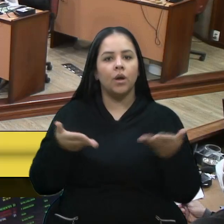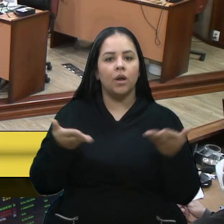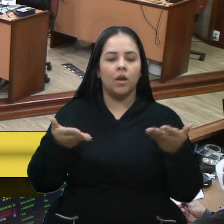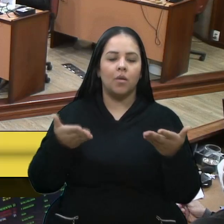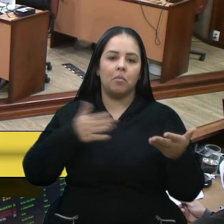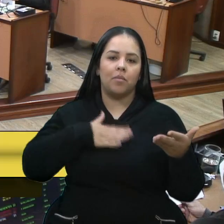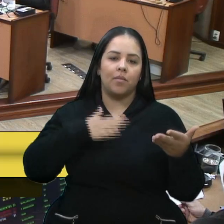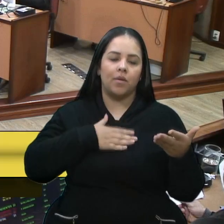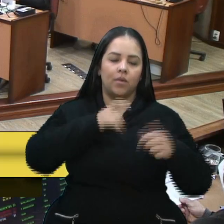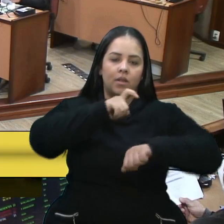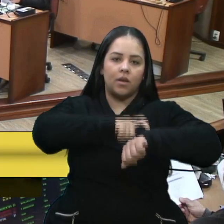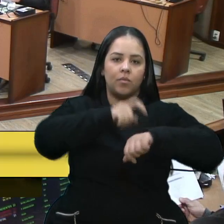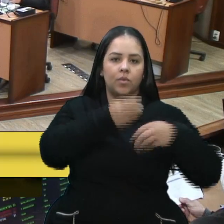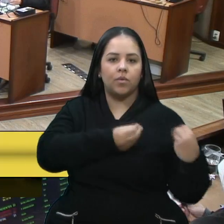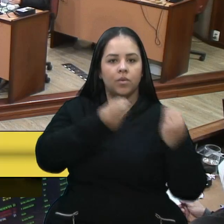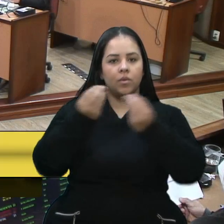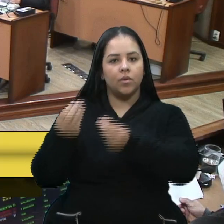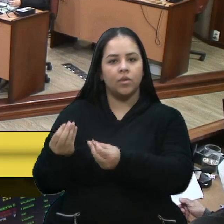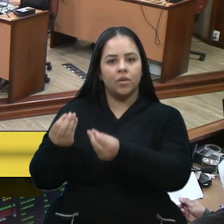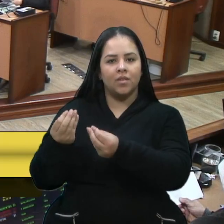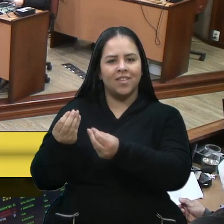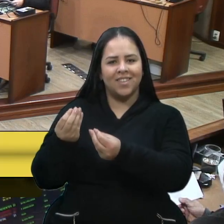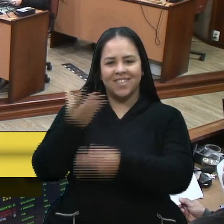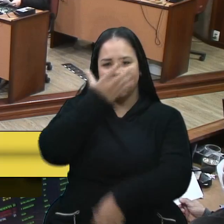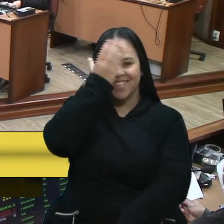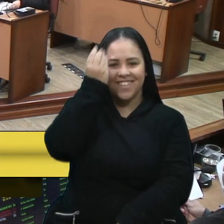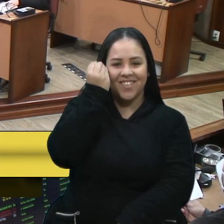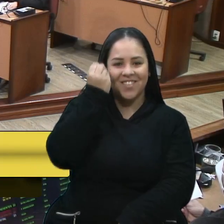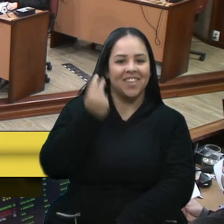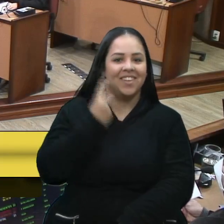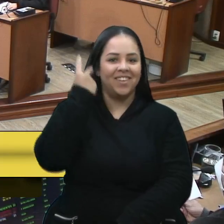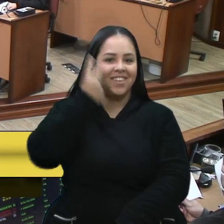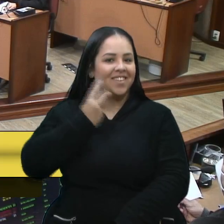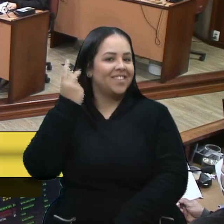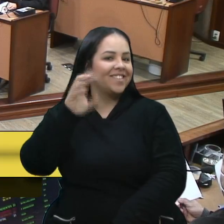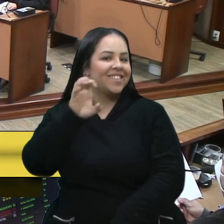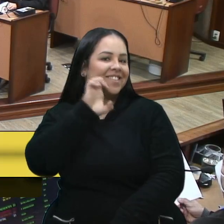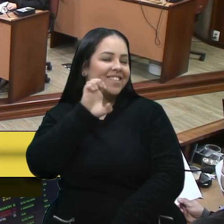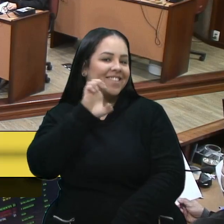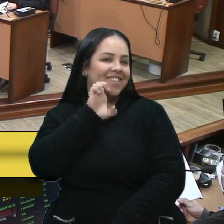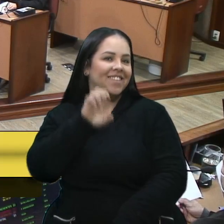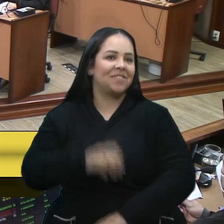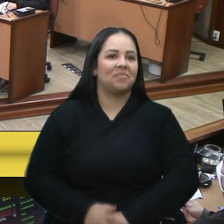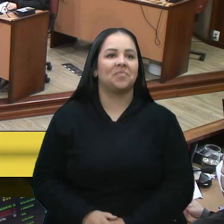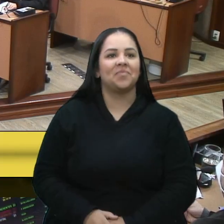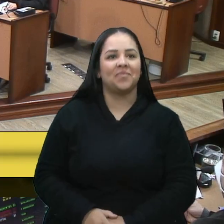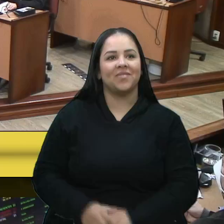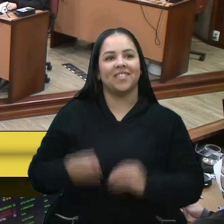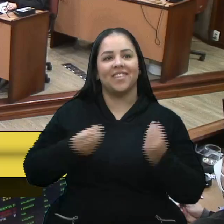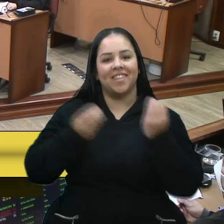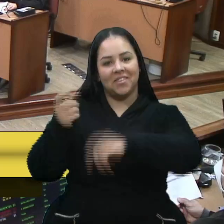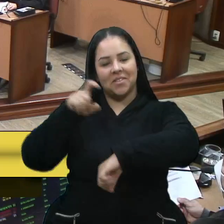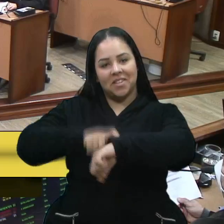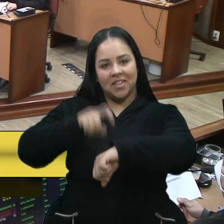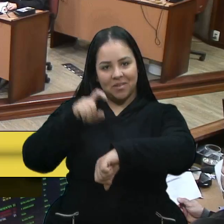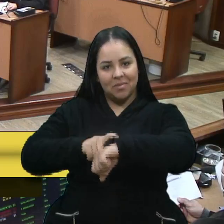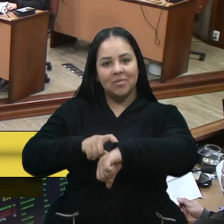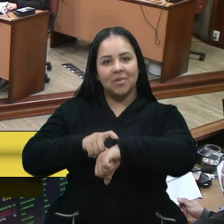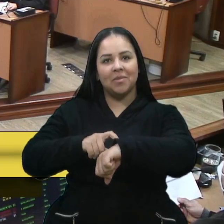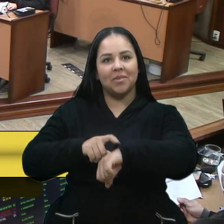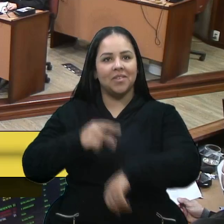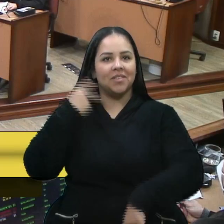vereadora... Me deu um branco agora. Estela. Por cedência de espaço do vereador Sandro, vereadora